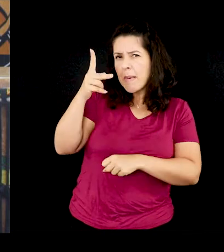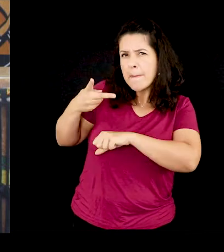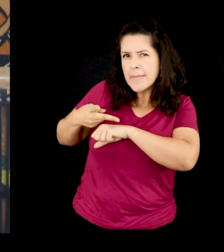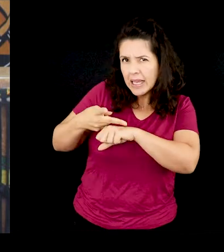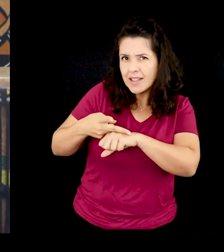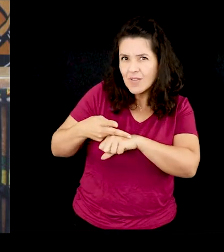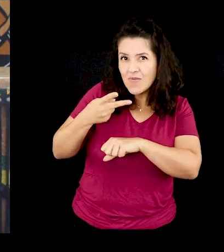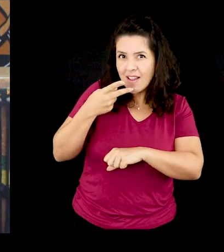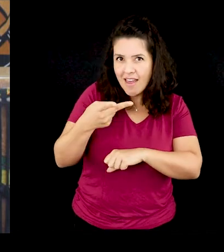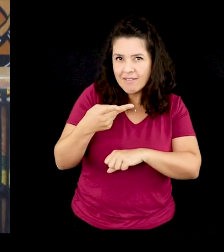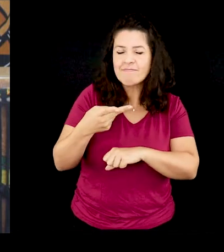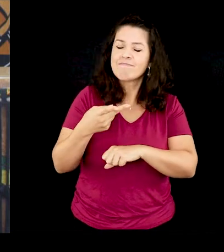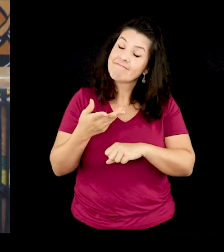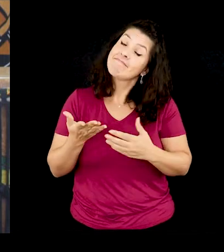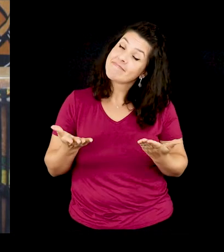Lembra das pedras?